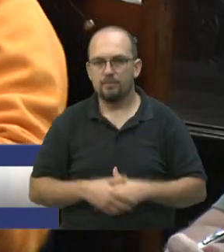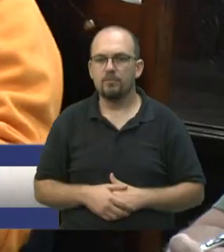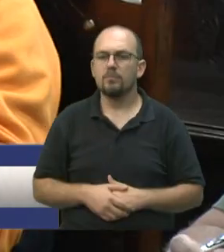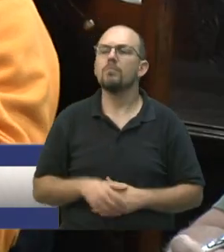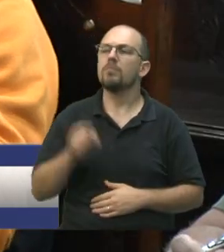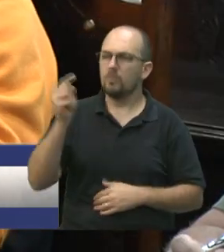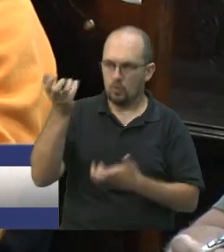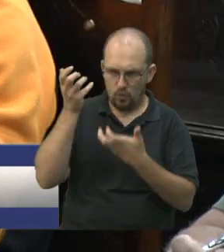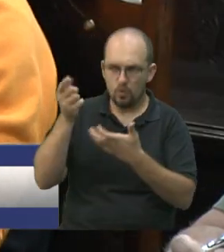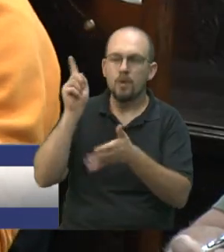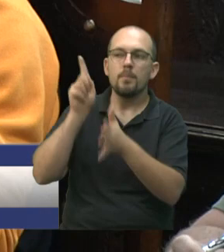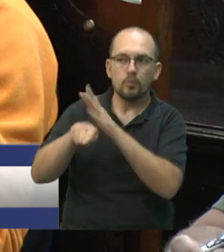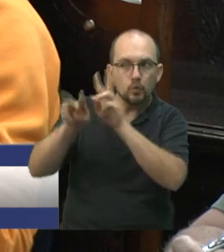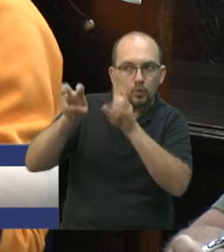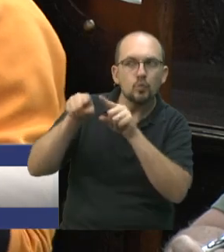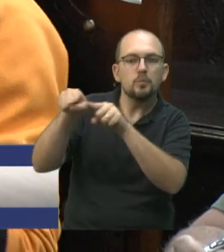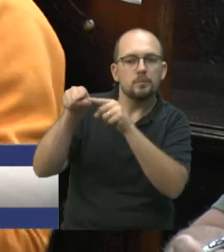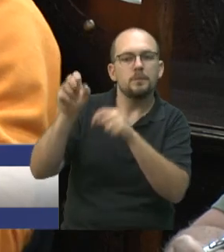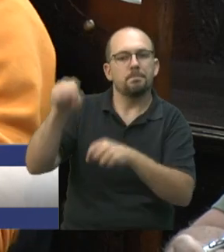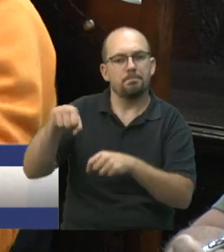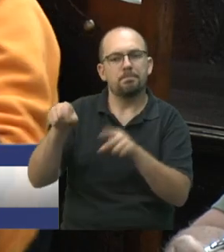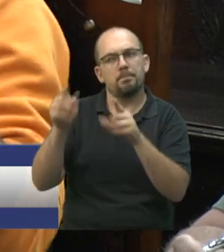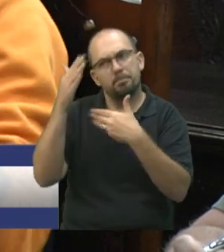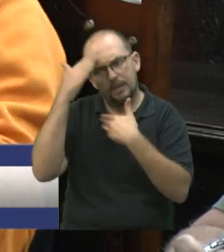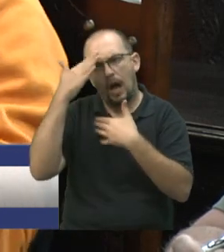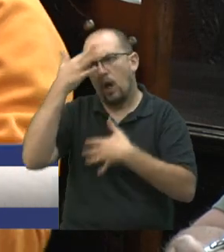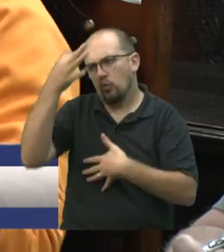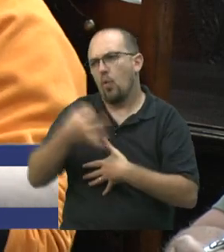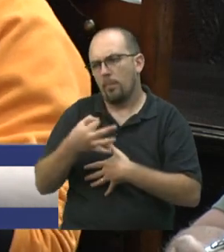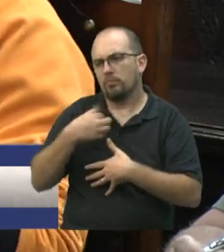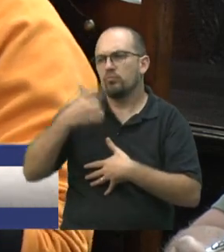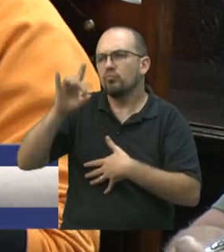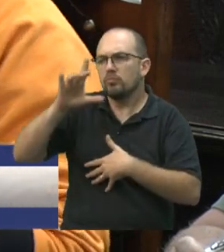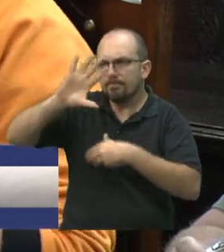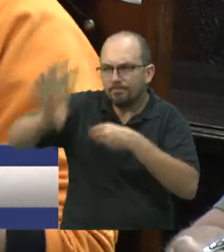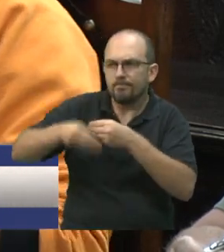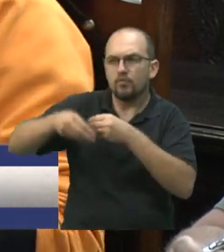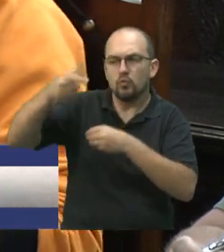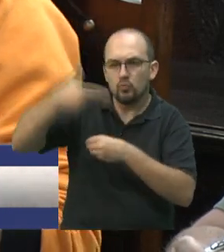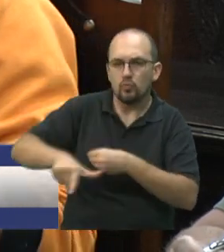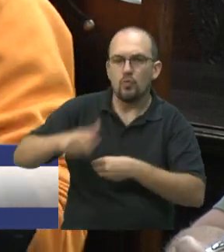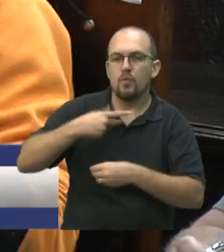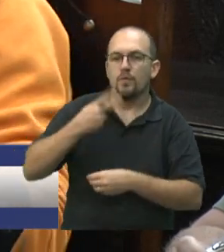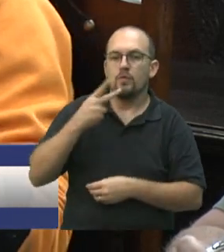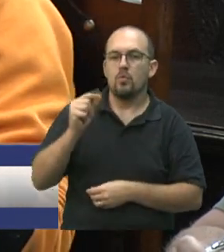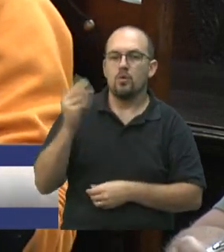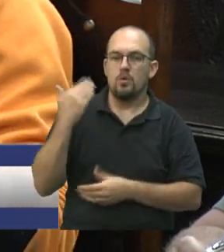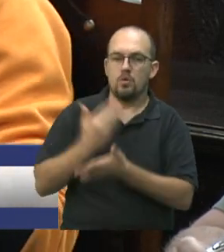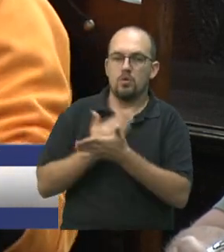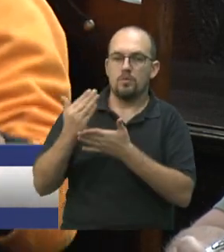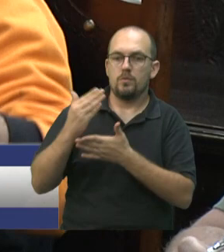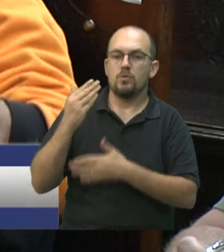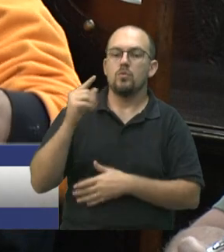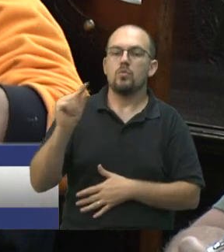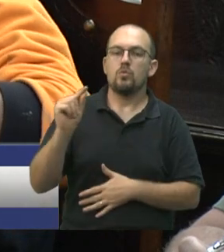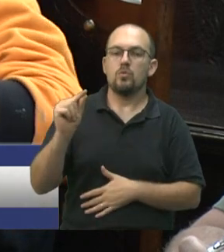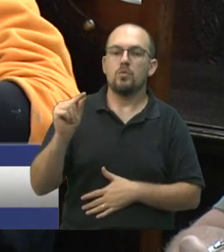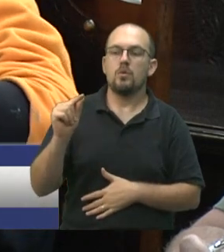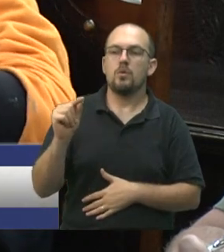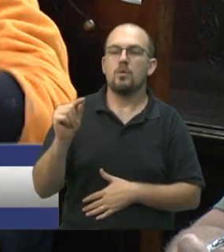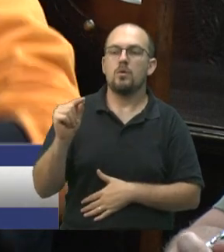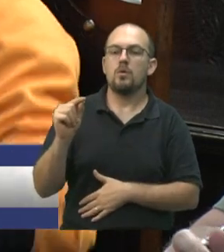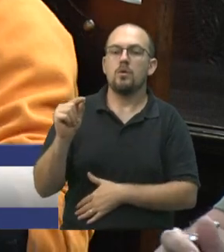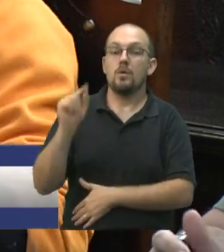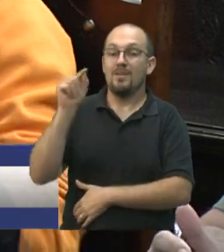secretário. E agradeço, inclusive, a compreensão e reitero a minha fala inicial. A fala inicial talvez